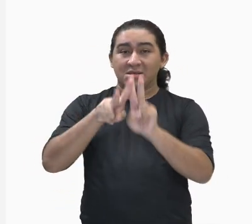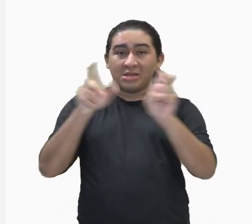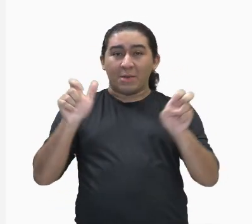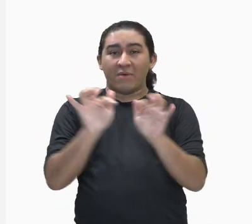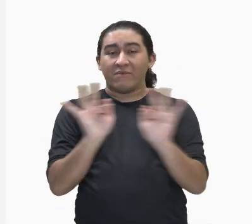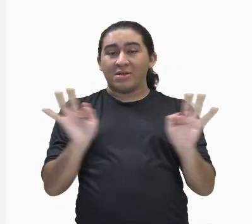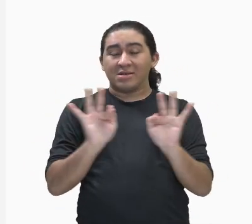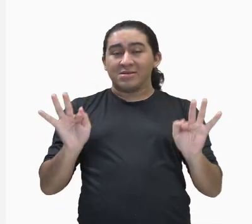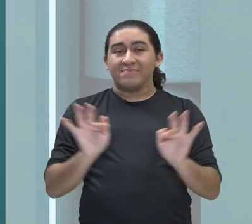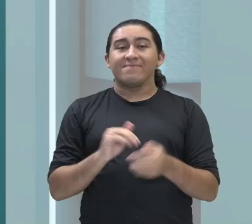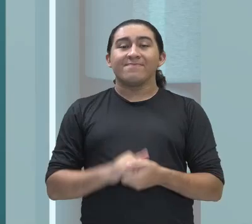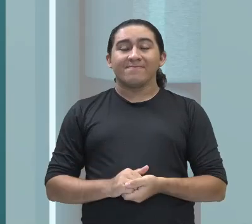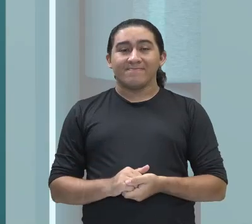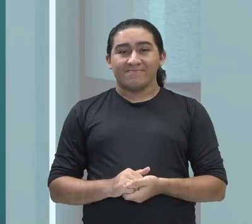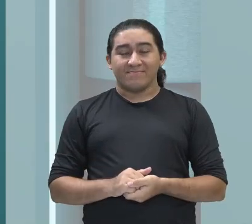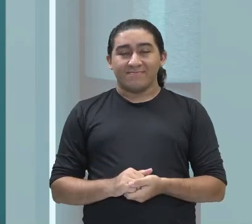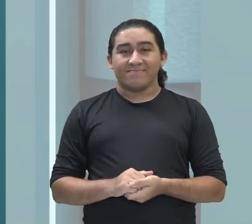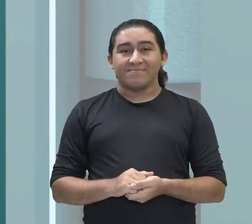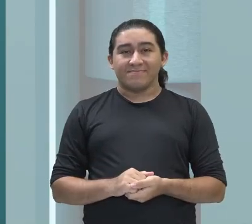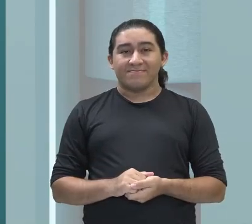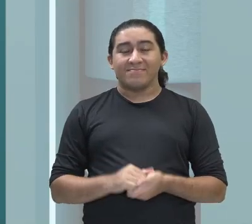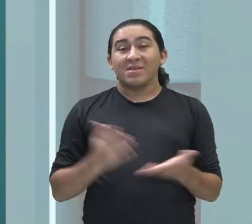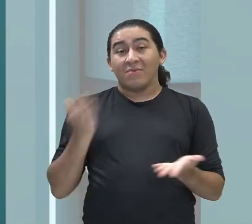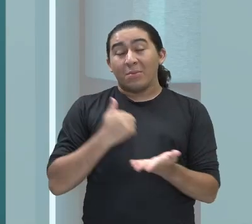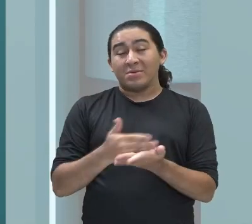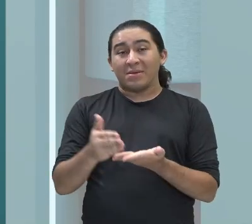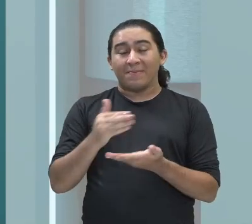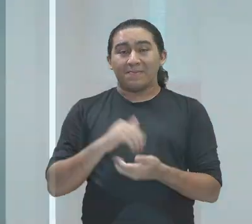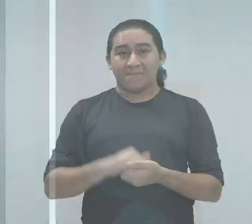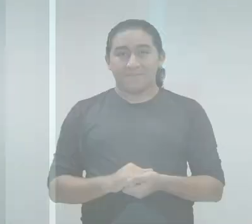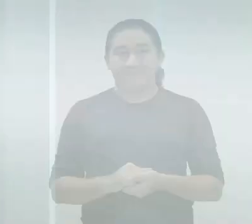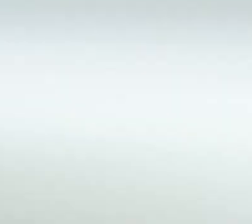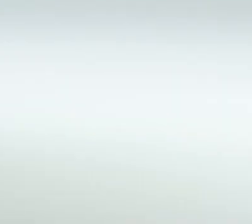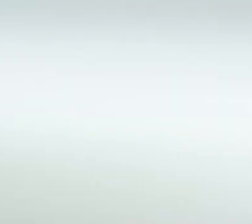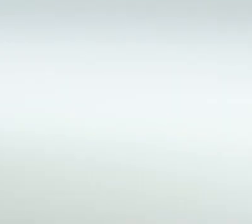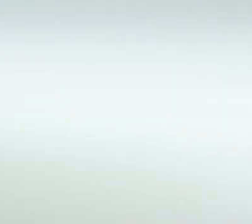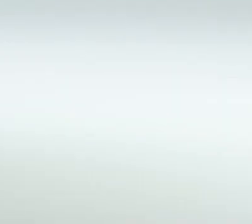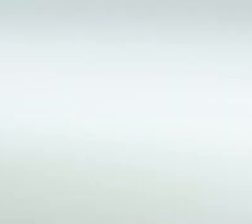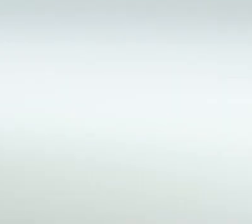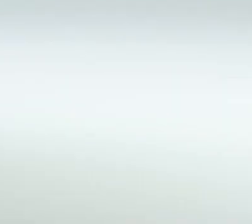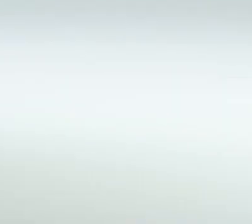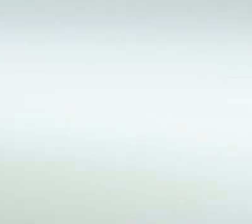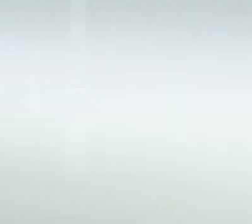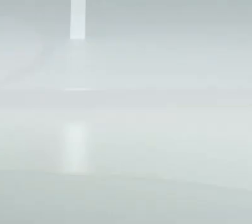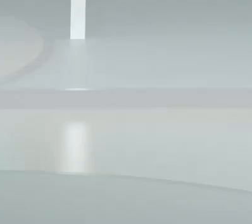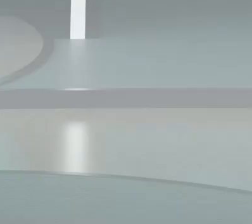e Adjectives. Vamos iniciar nossa aula de hoje?